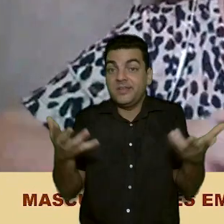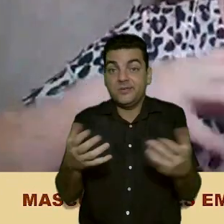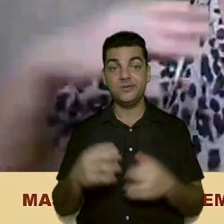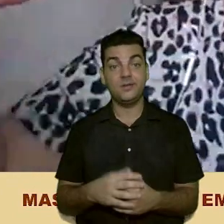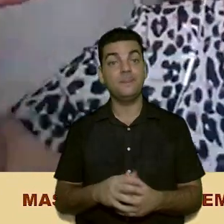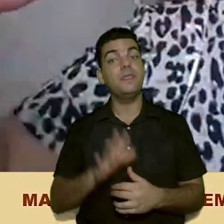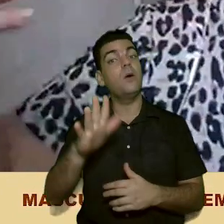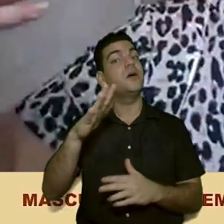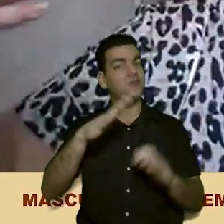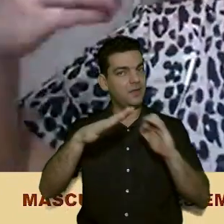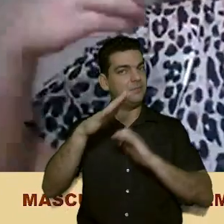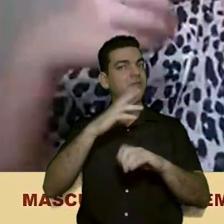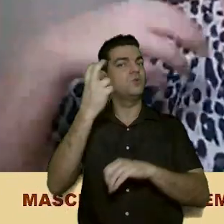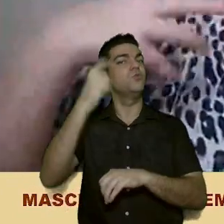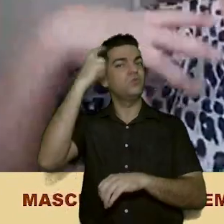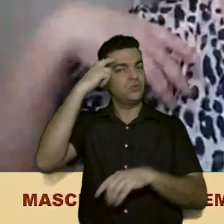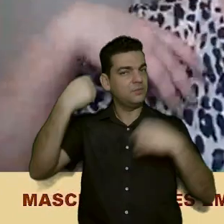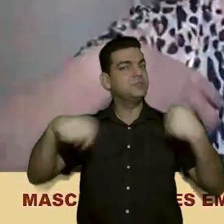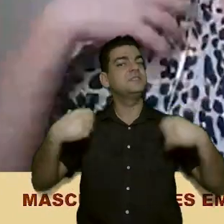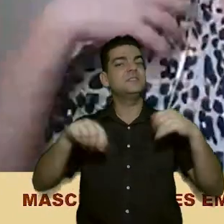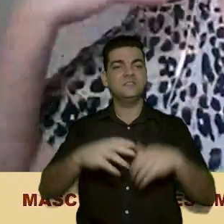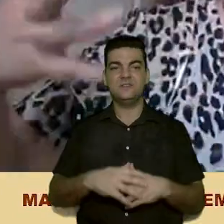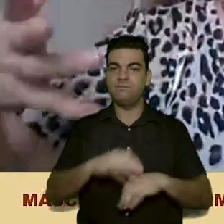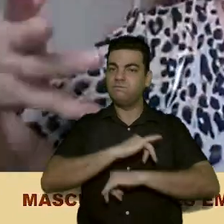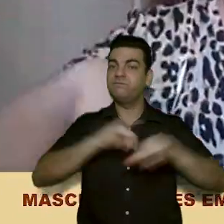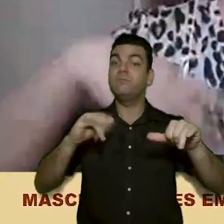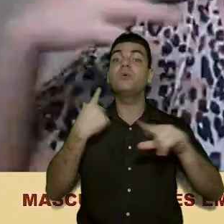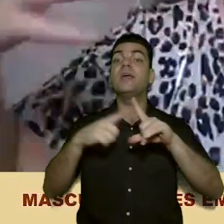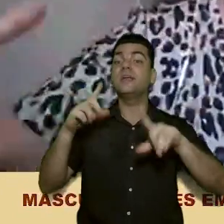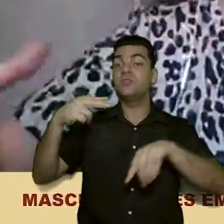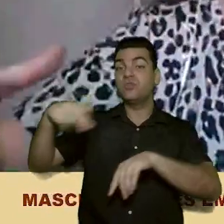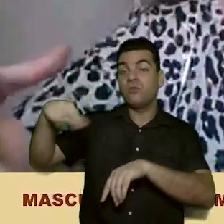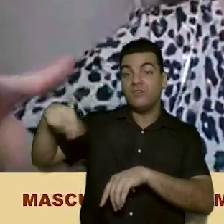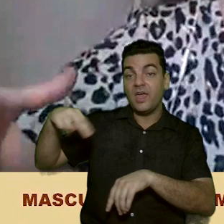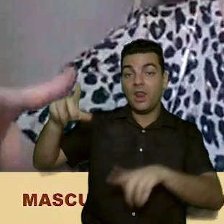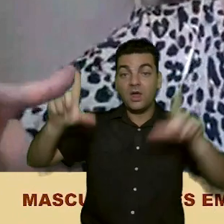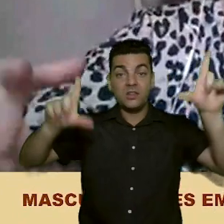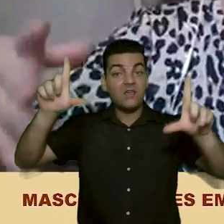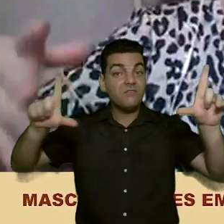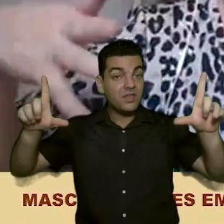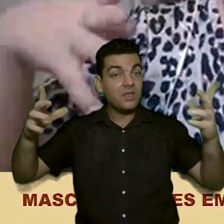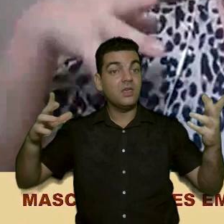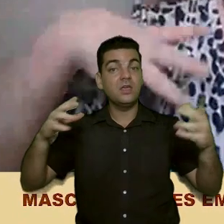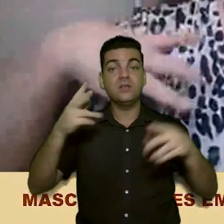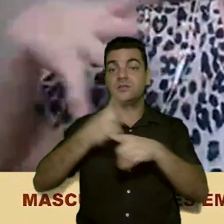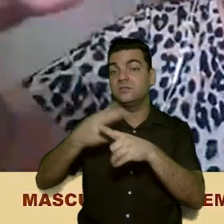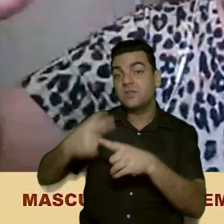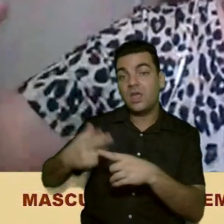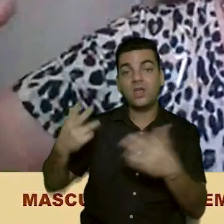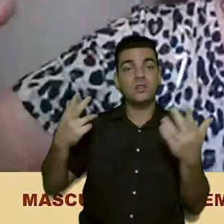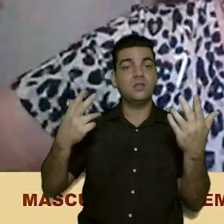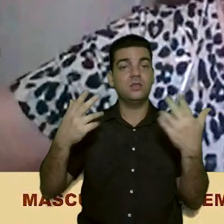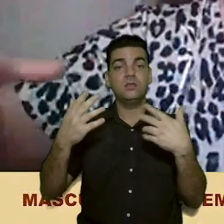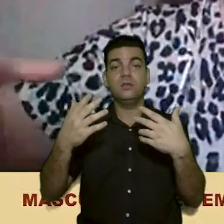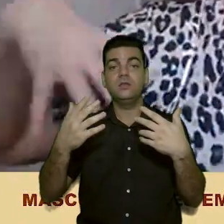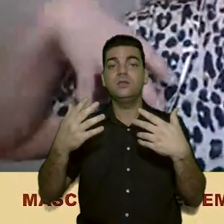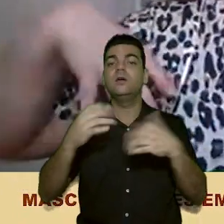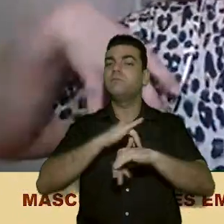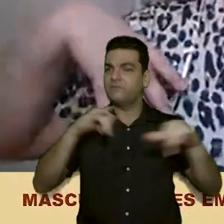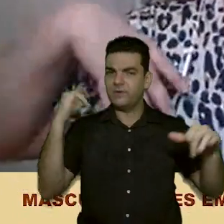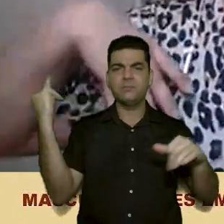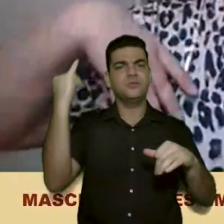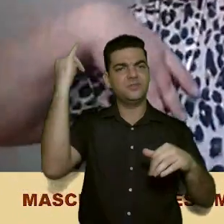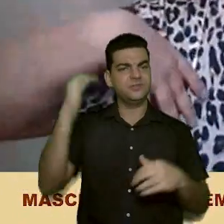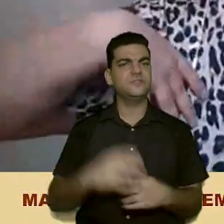mas naturalizada. Eu acho que a gente tem que também contar muito com a indústria cultural nessa hora. Né? O alcance de uma novela, o